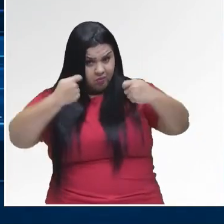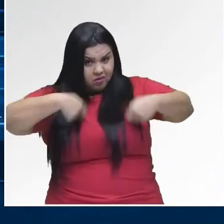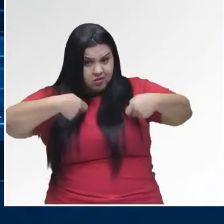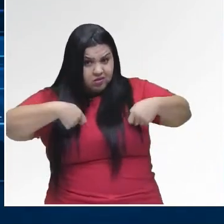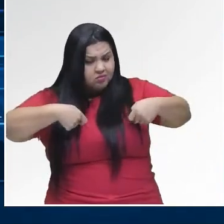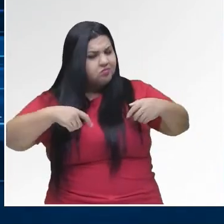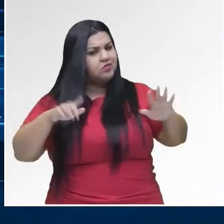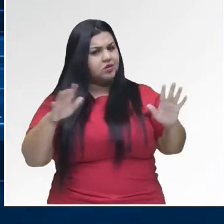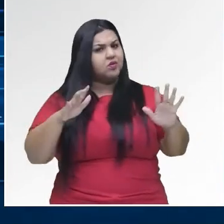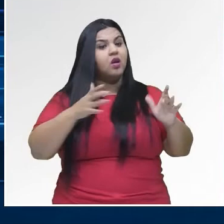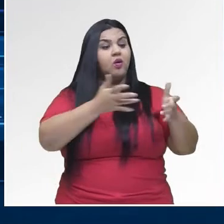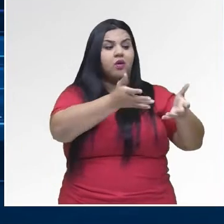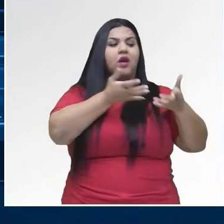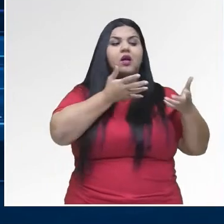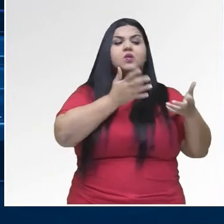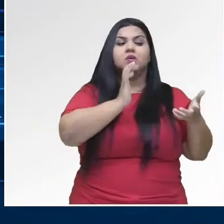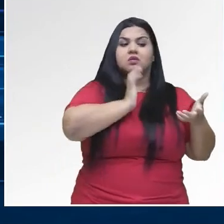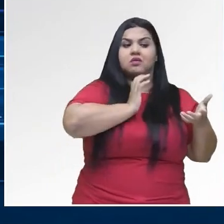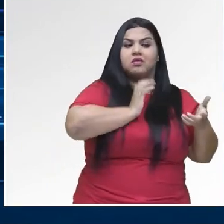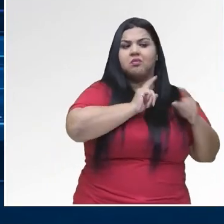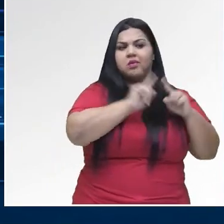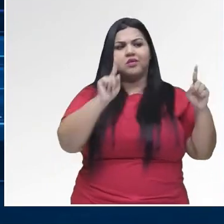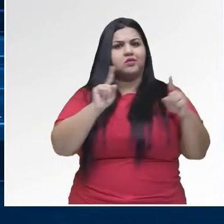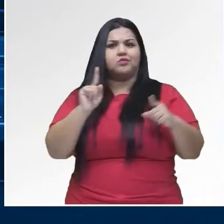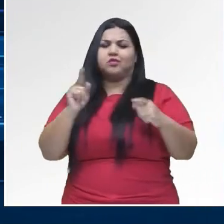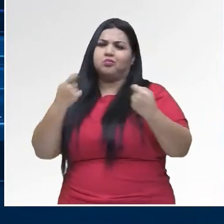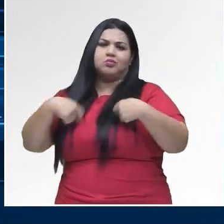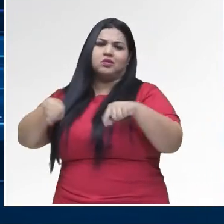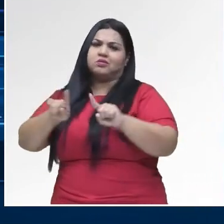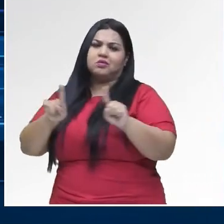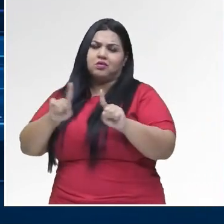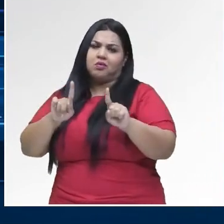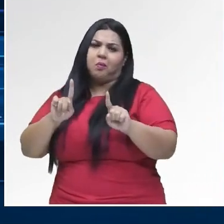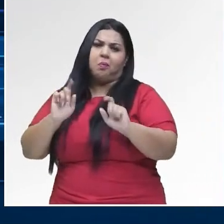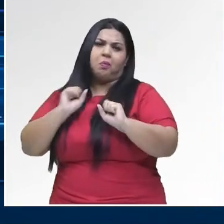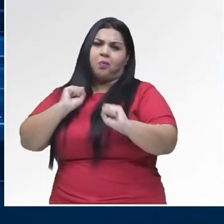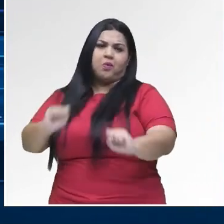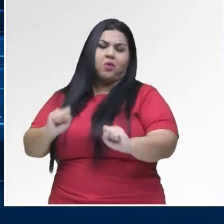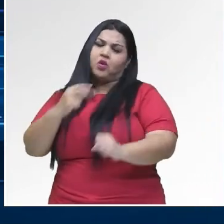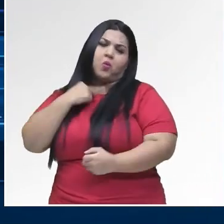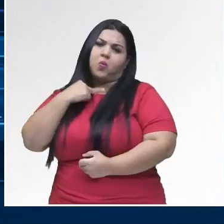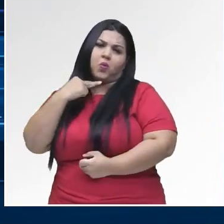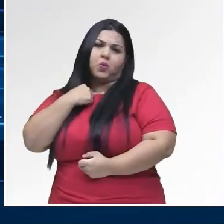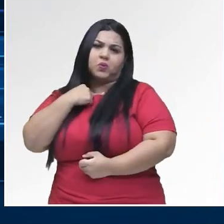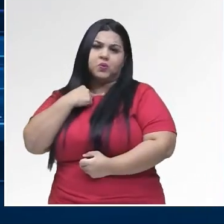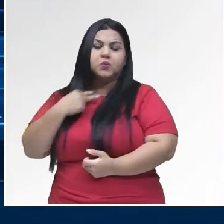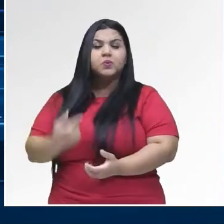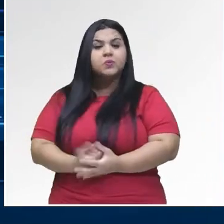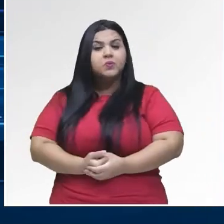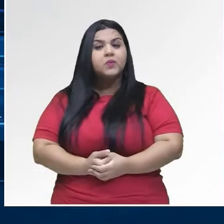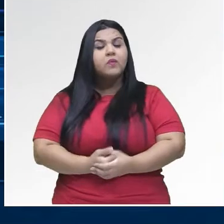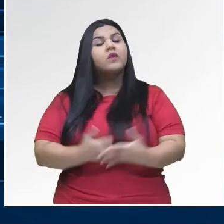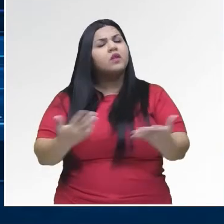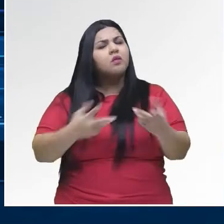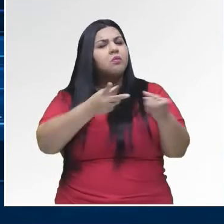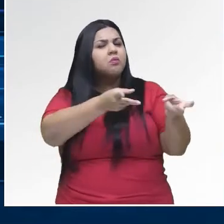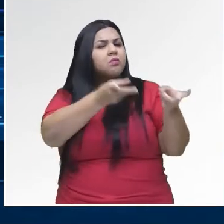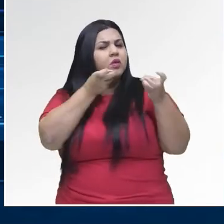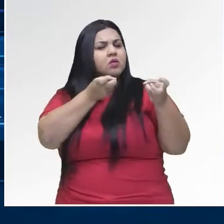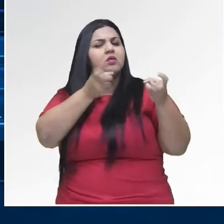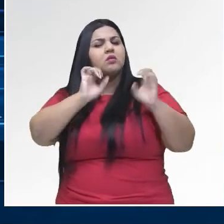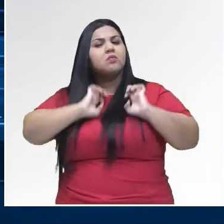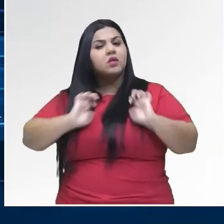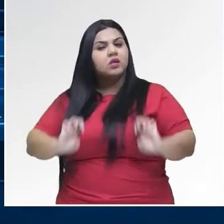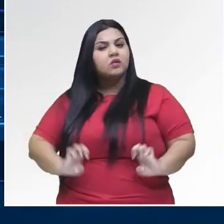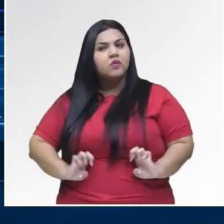rico, mas eu não devo fazer esse meio para me tornar rico. Então vocês percebem que a ética ela vai refletir sobre